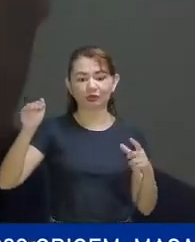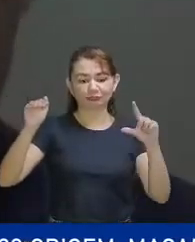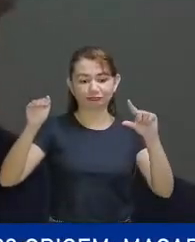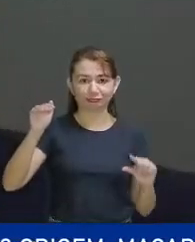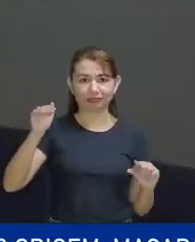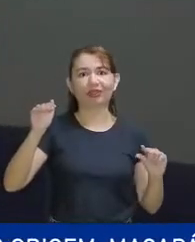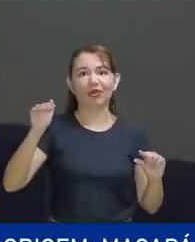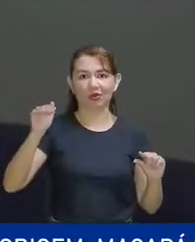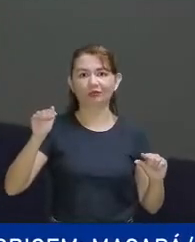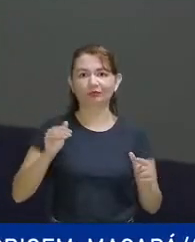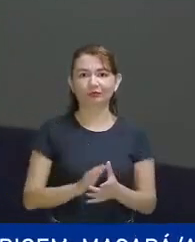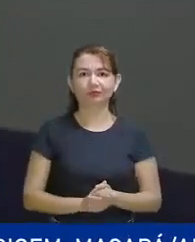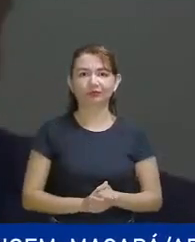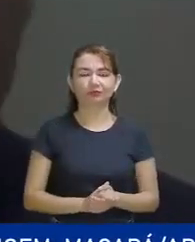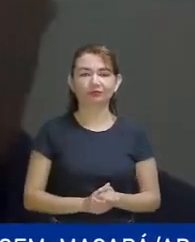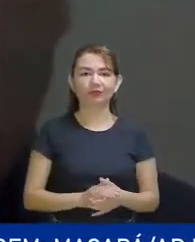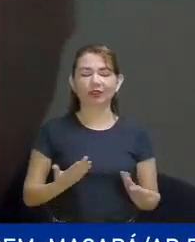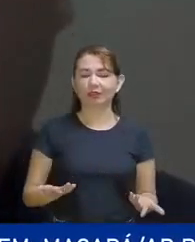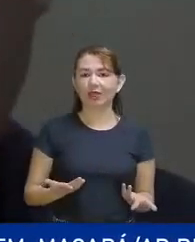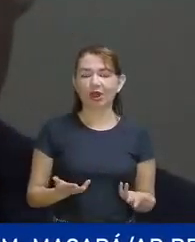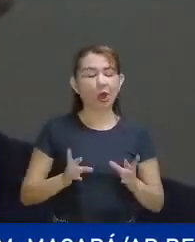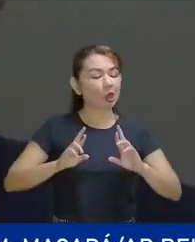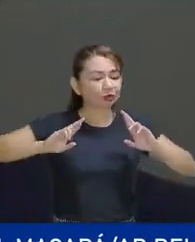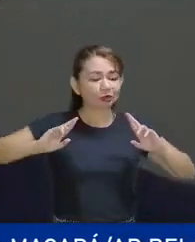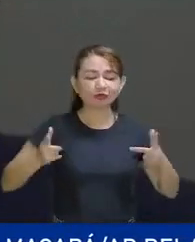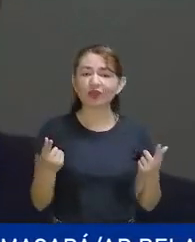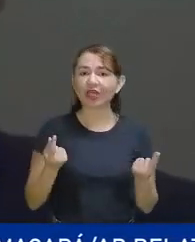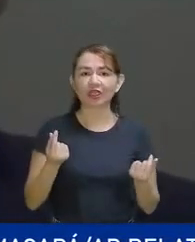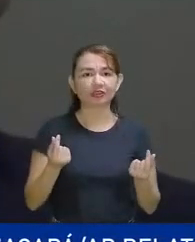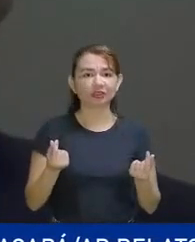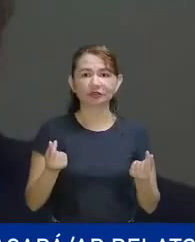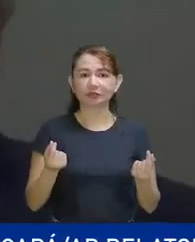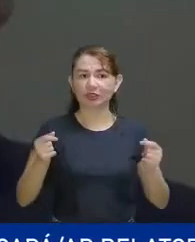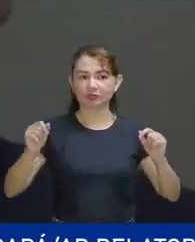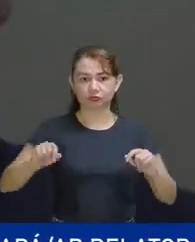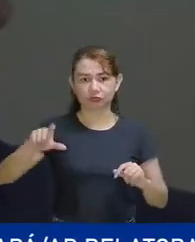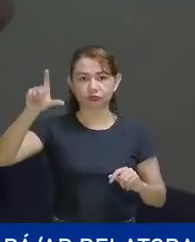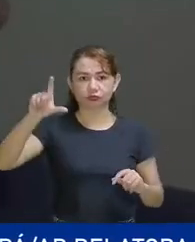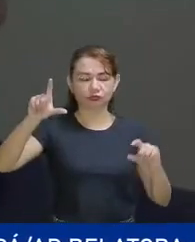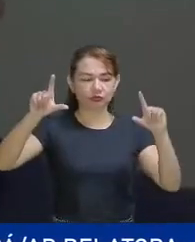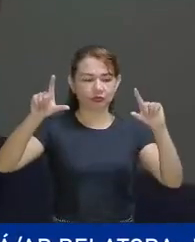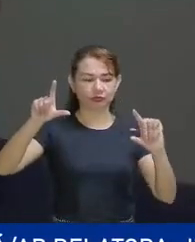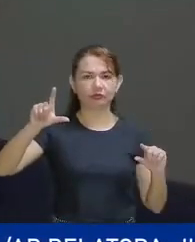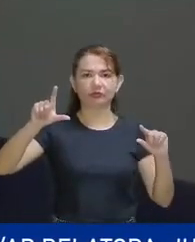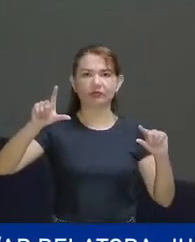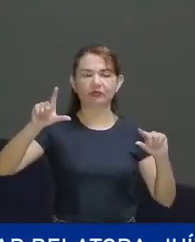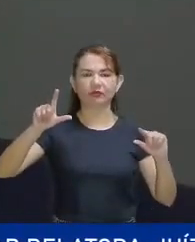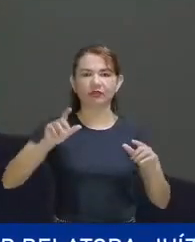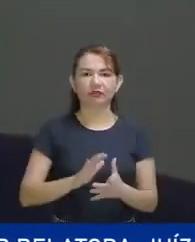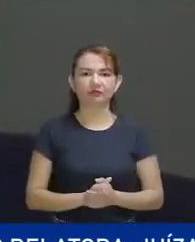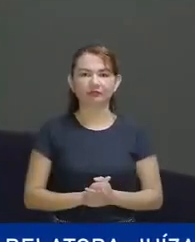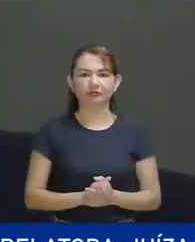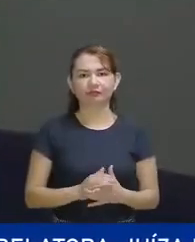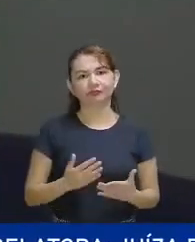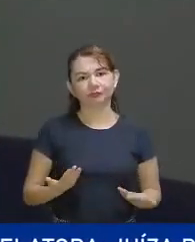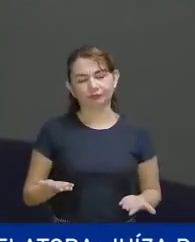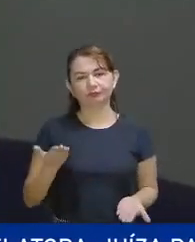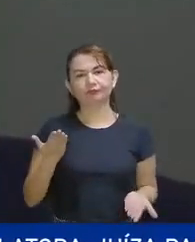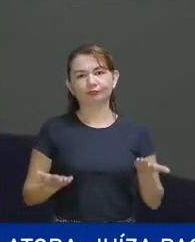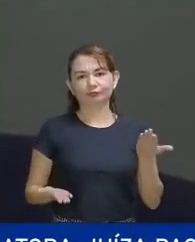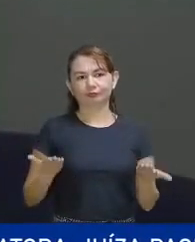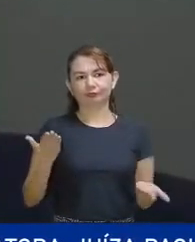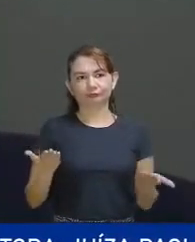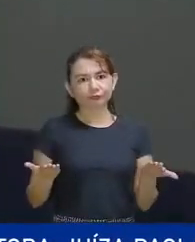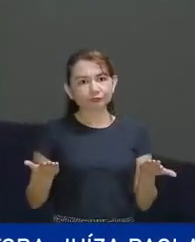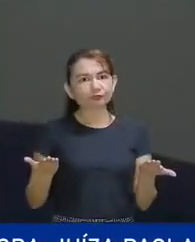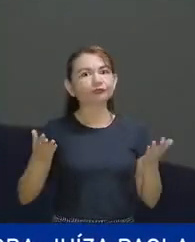foi 510, 550, 440 mil. E a média de todos os candidatos. Então,